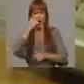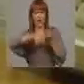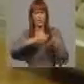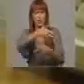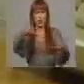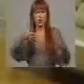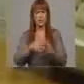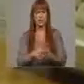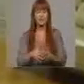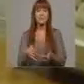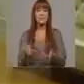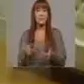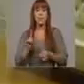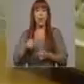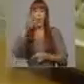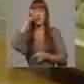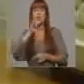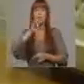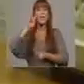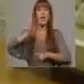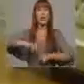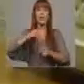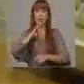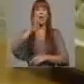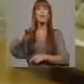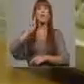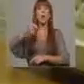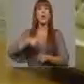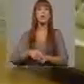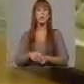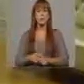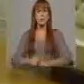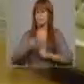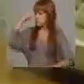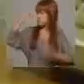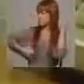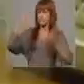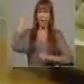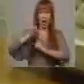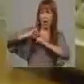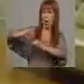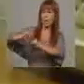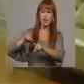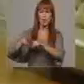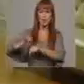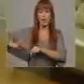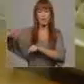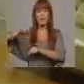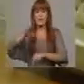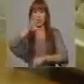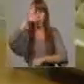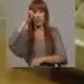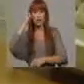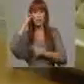populações. E nesse sentido, aquilo que o governo pode encontrar como resposta é uma forte contestação e oposição à sua política. Se o